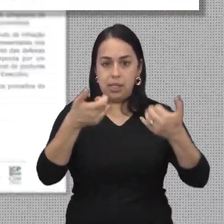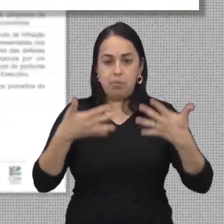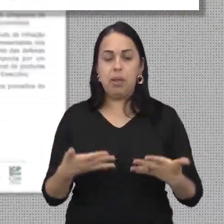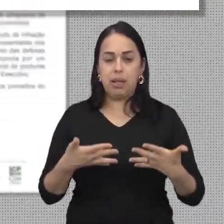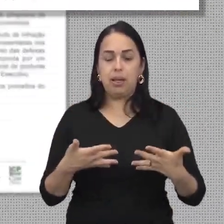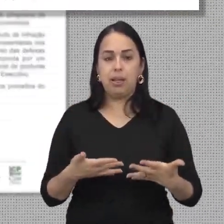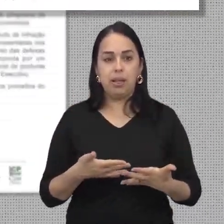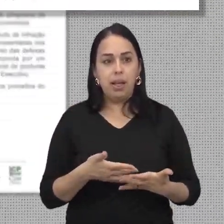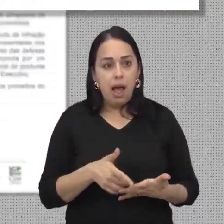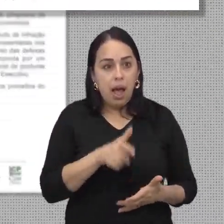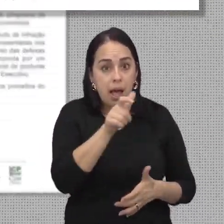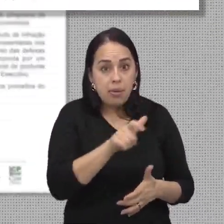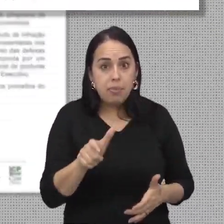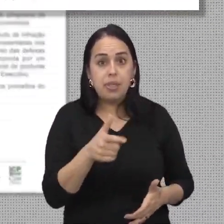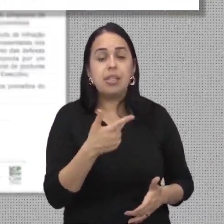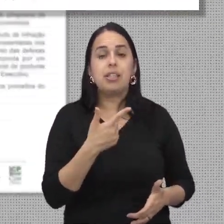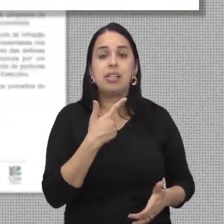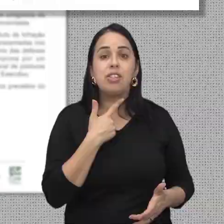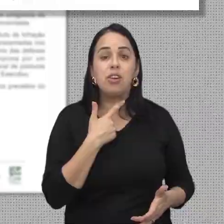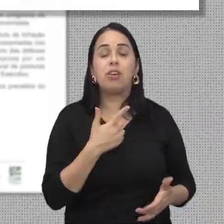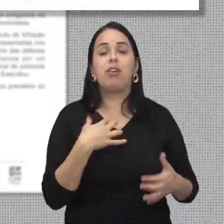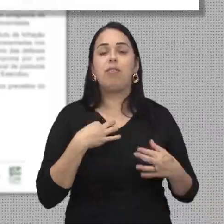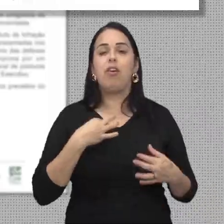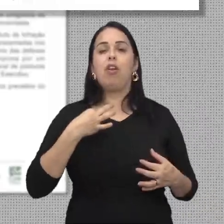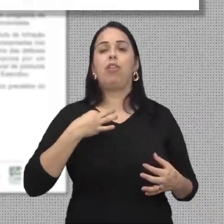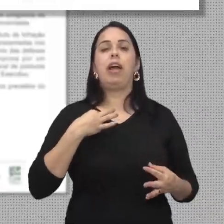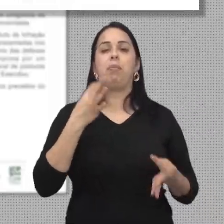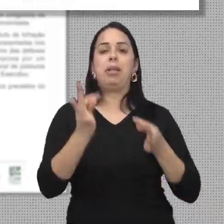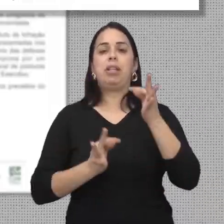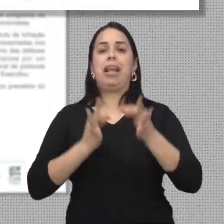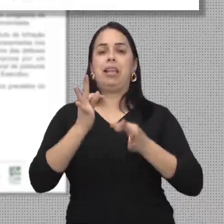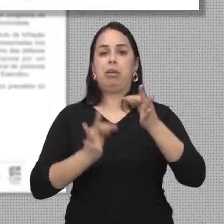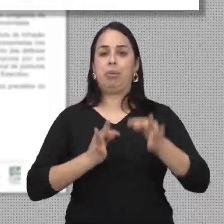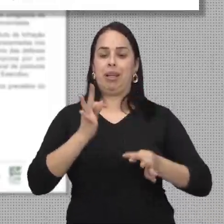que durante o curso da infração, o infrator que se submeter